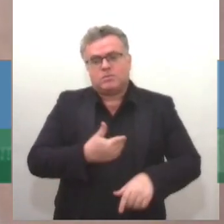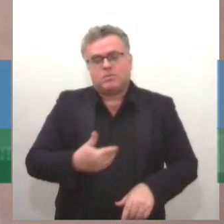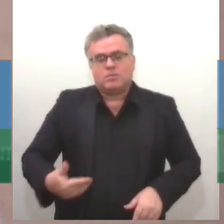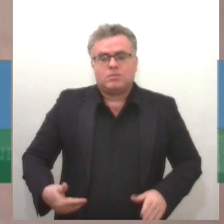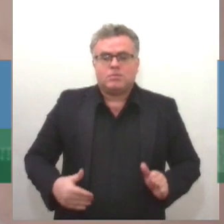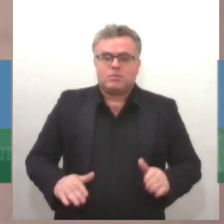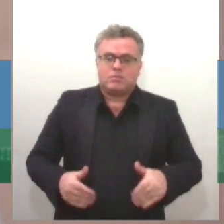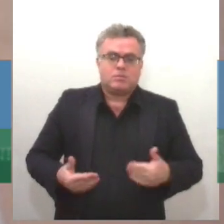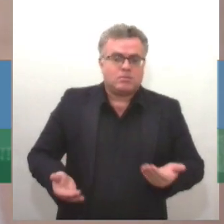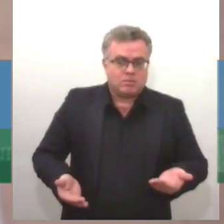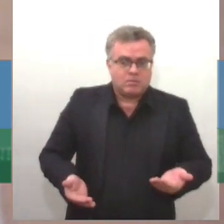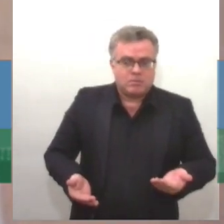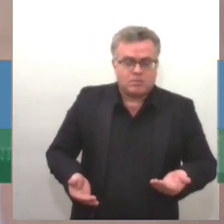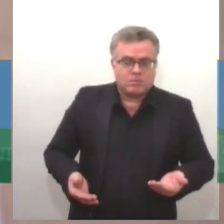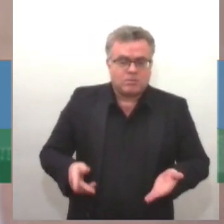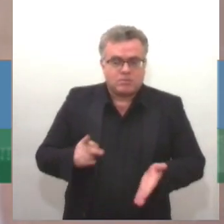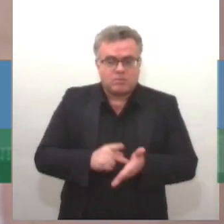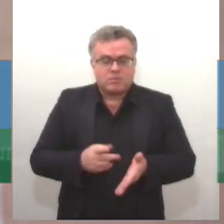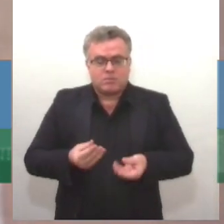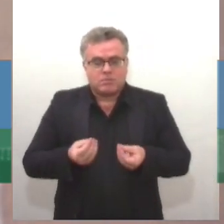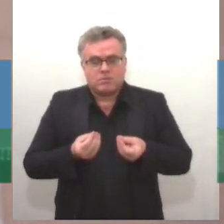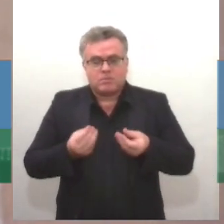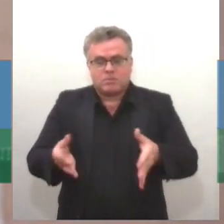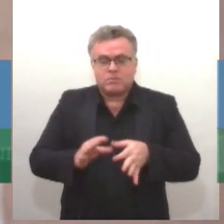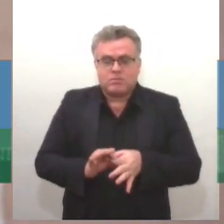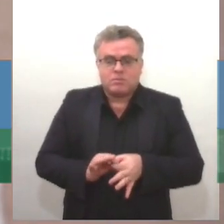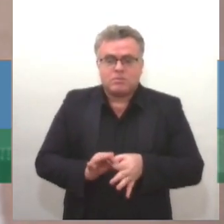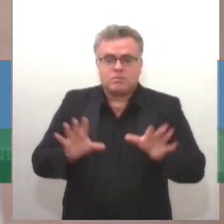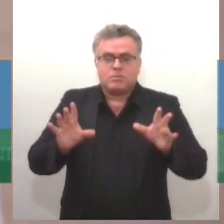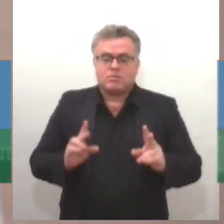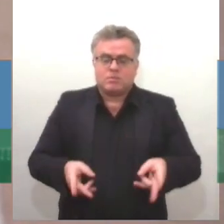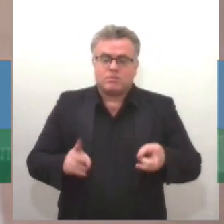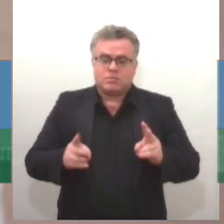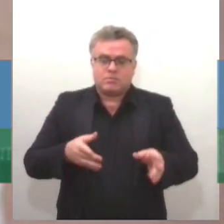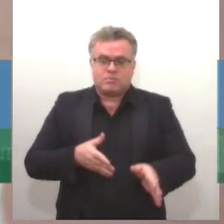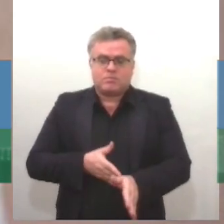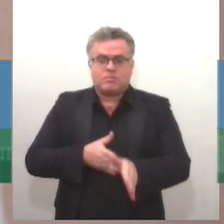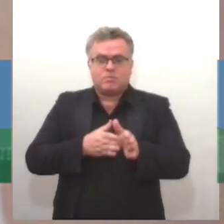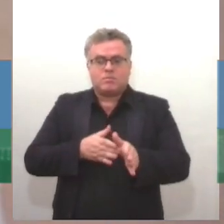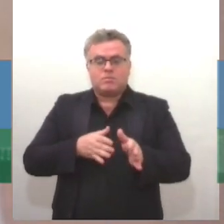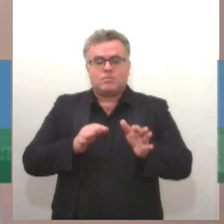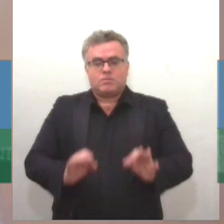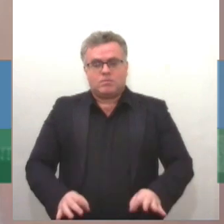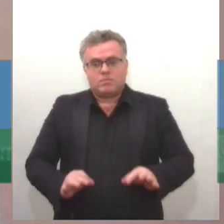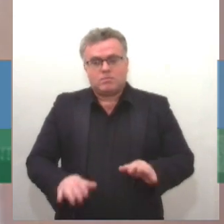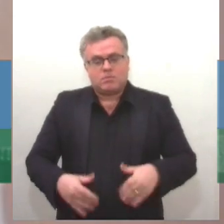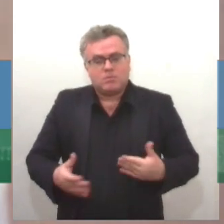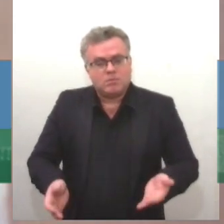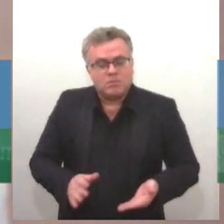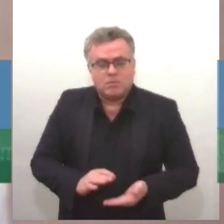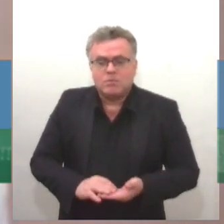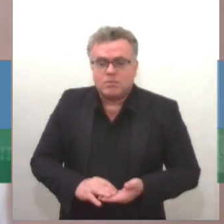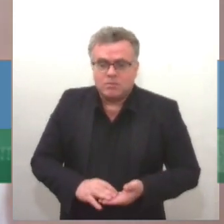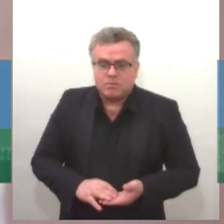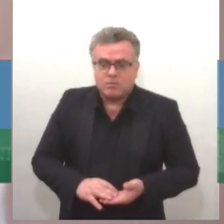foi concebida para ter uma perenidade, não é? Para poder